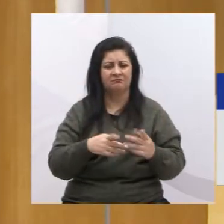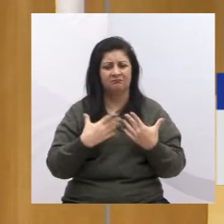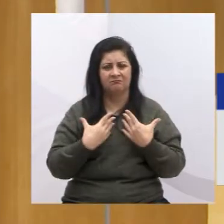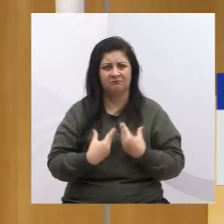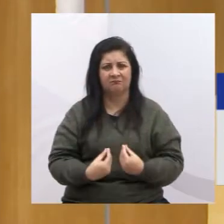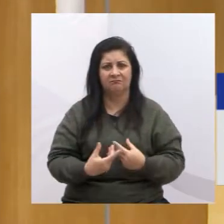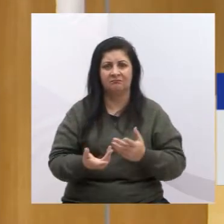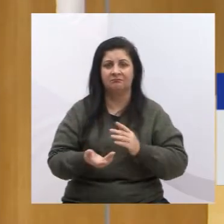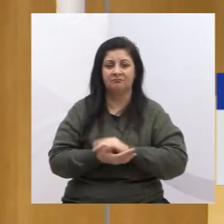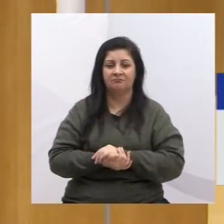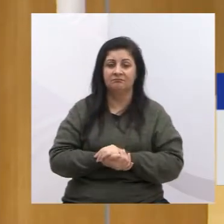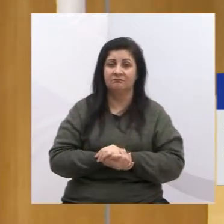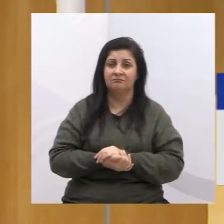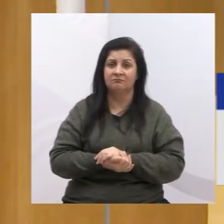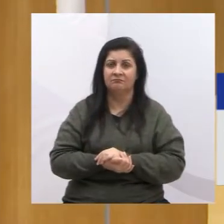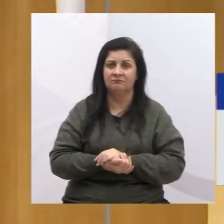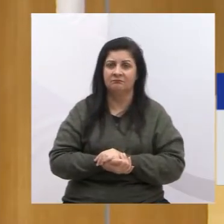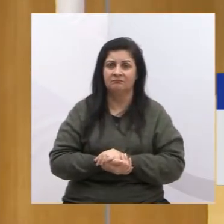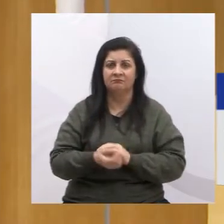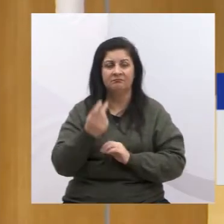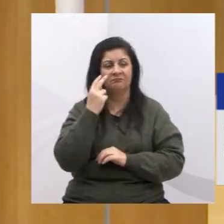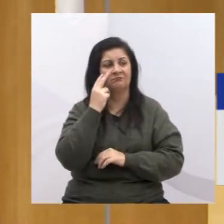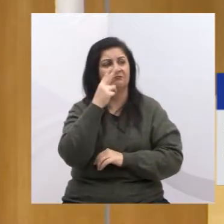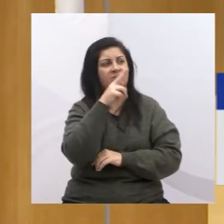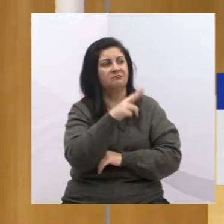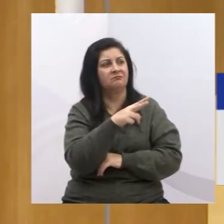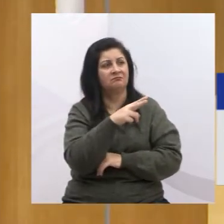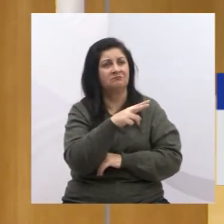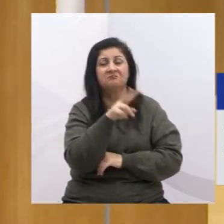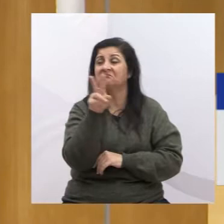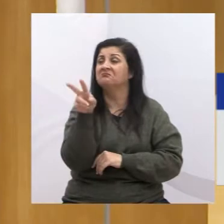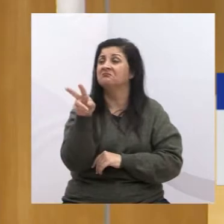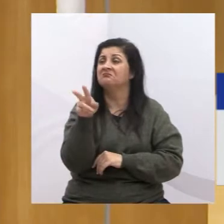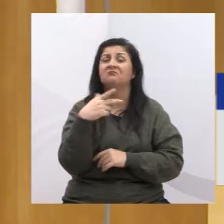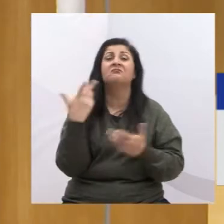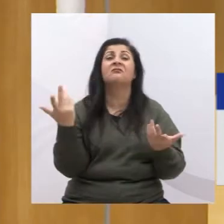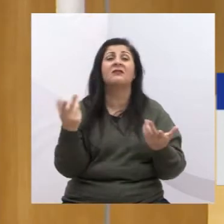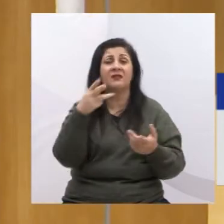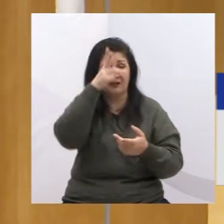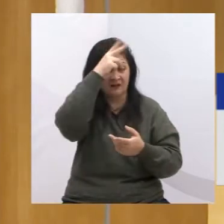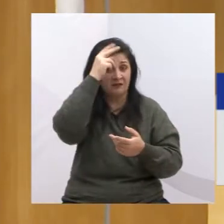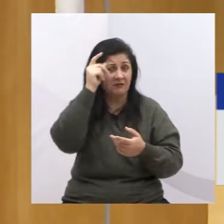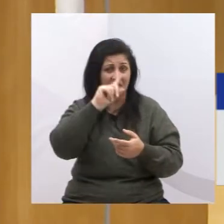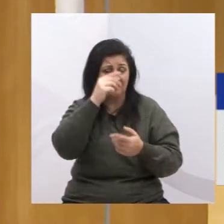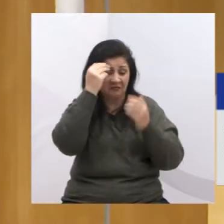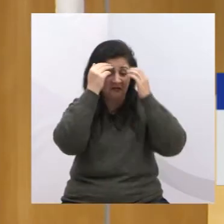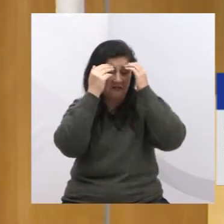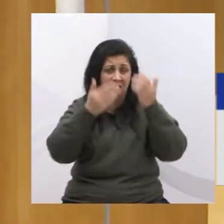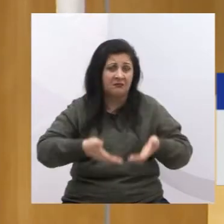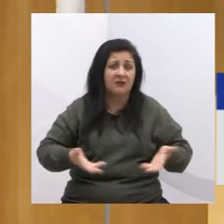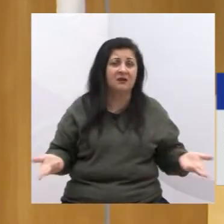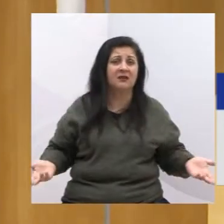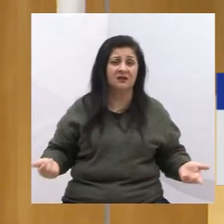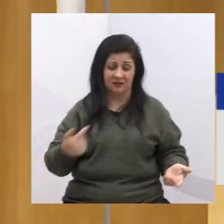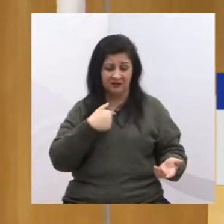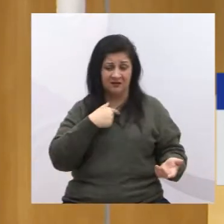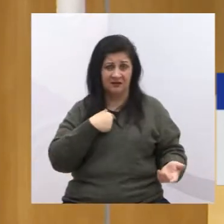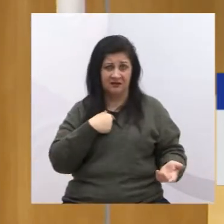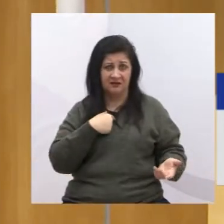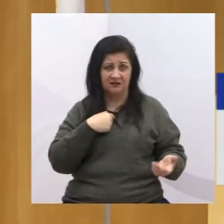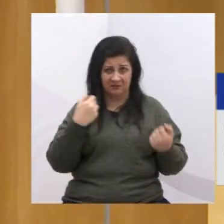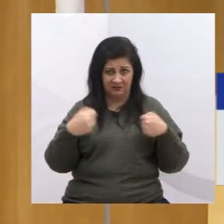desanimada. A população vai olhar na minha cara, na cara dos nobres vereadores, e vai dizer, mas nem a prefeitura cumpre com a obrigação dela, eu tenho que cumprir com a